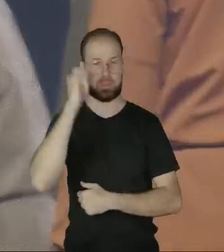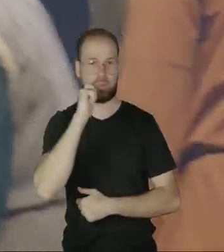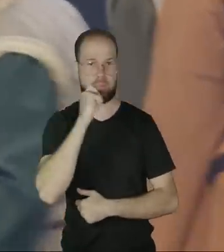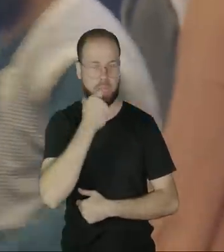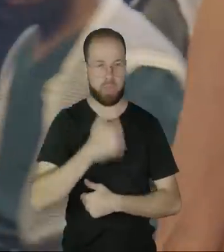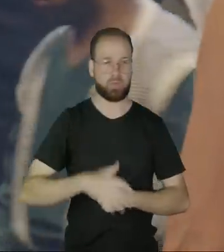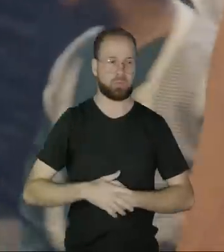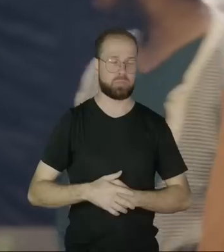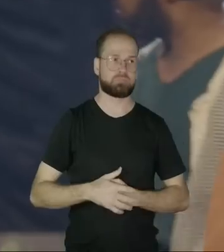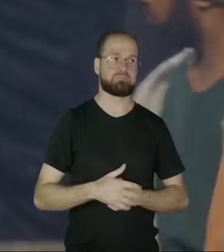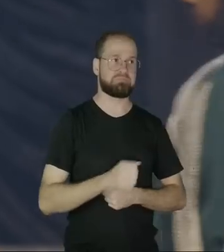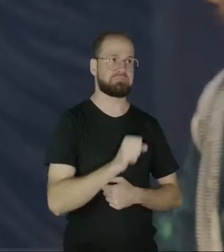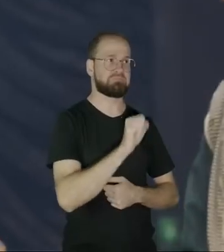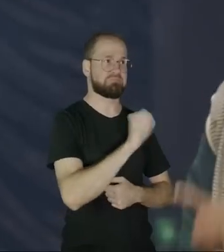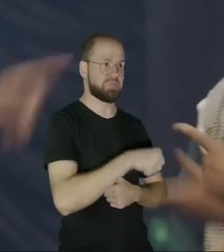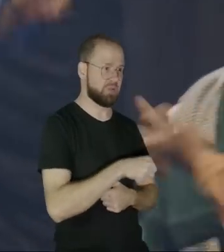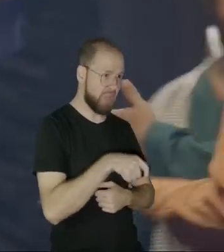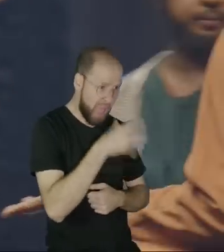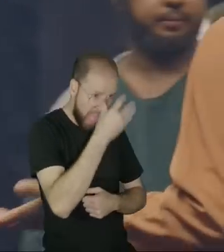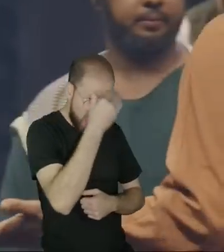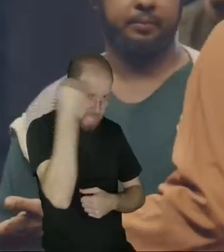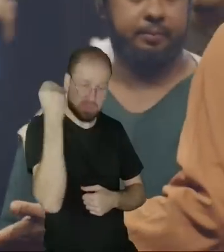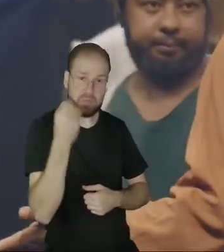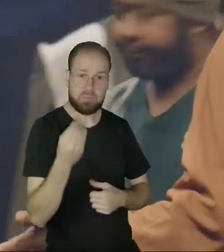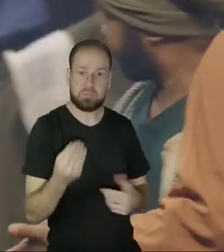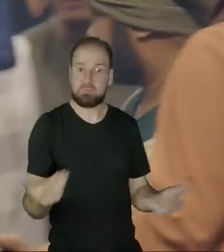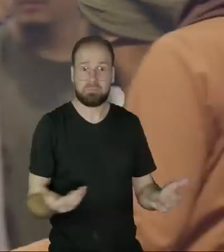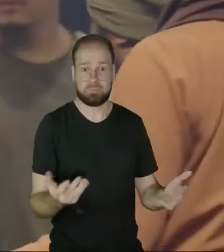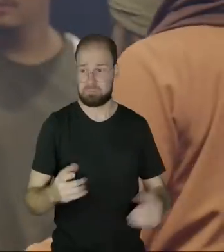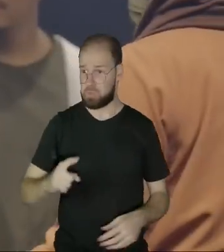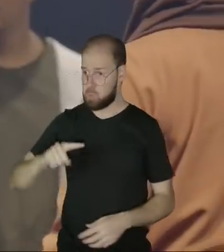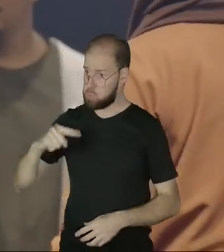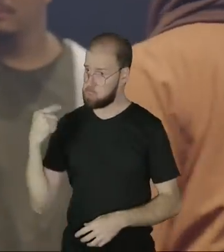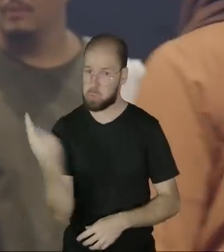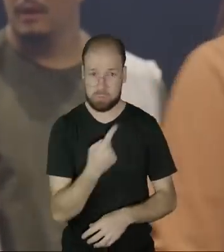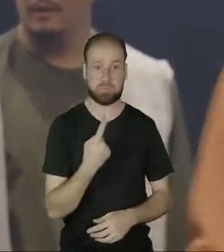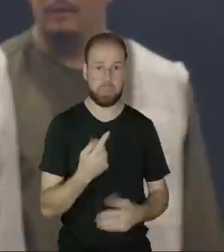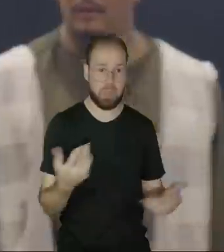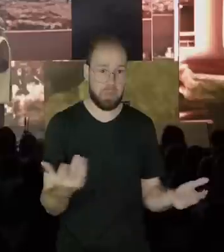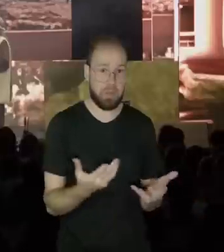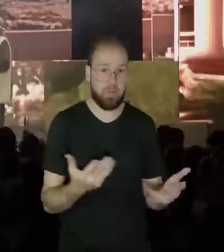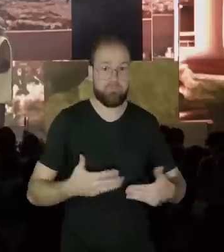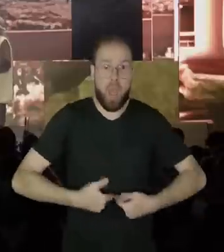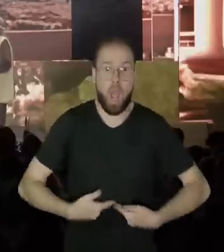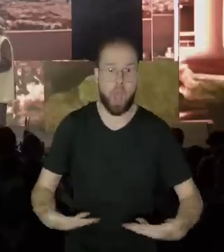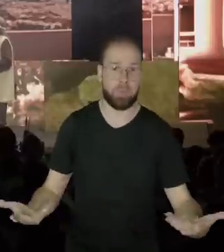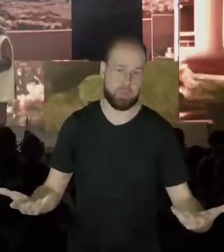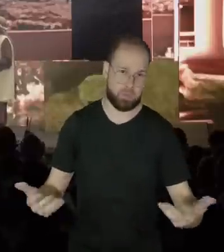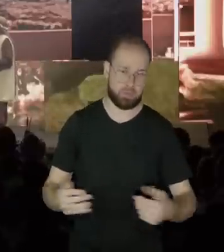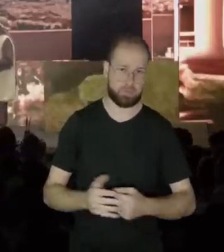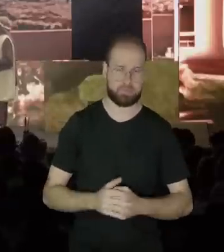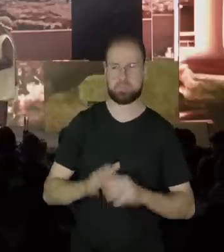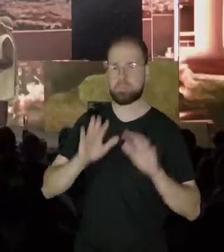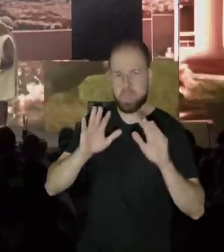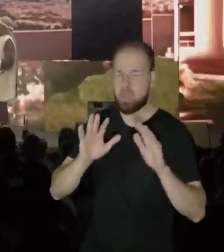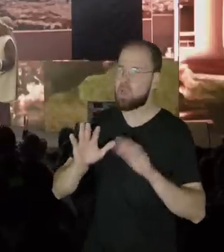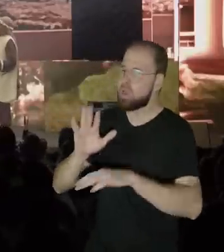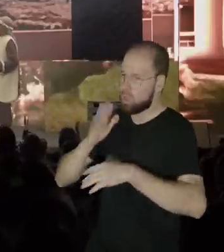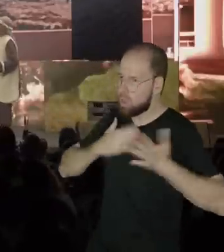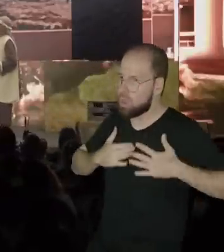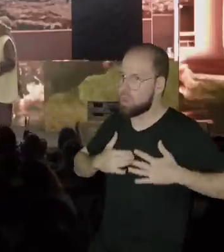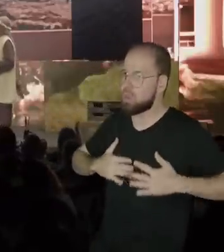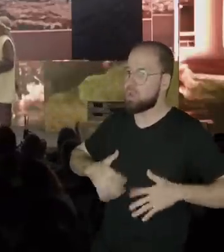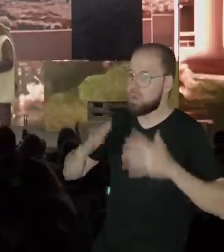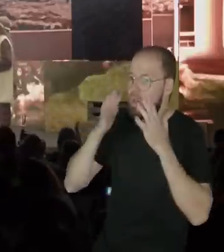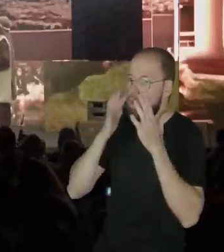Sim. E por este esquecimento, todos iremos passar fome. Olhem, fiquem atentos ao